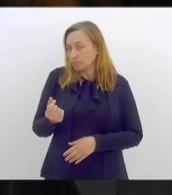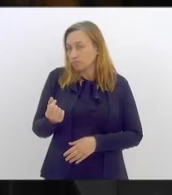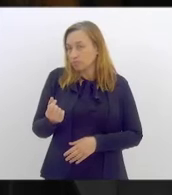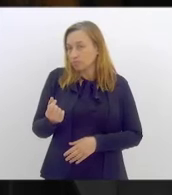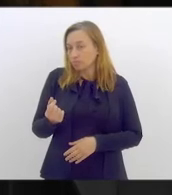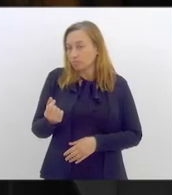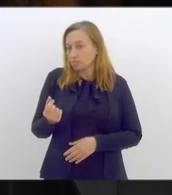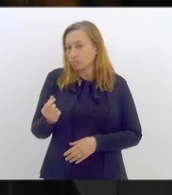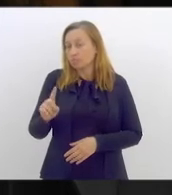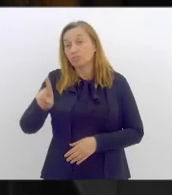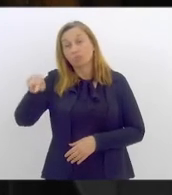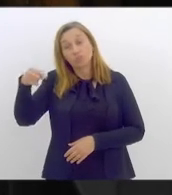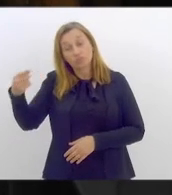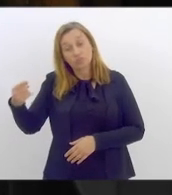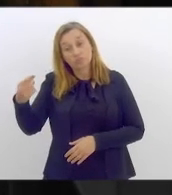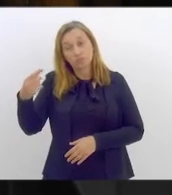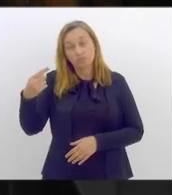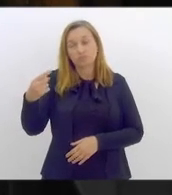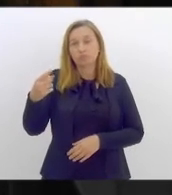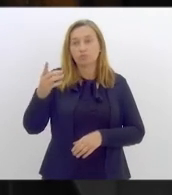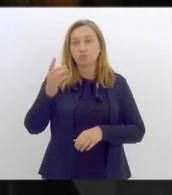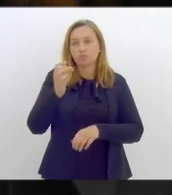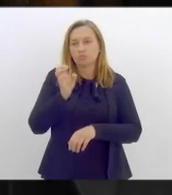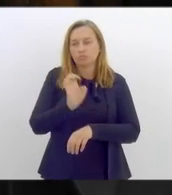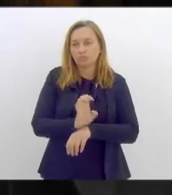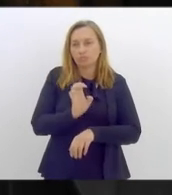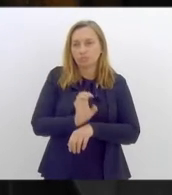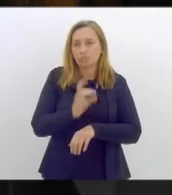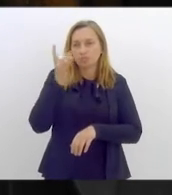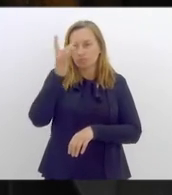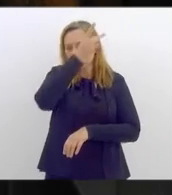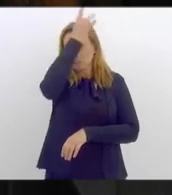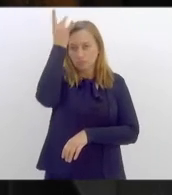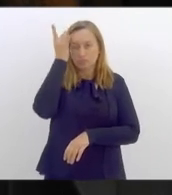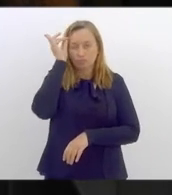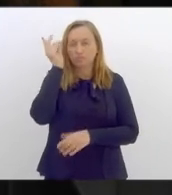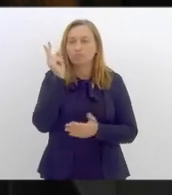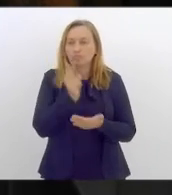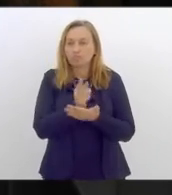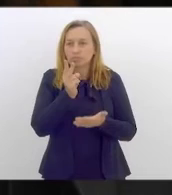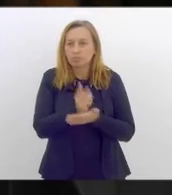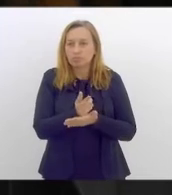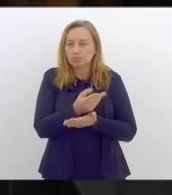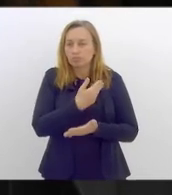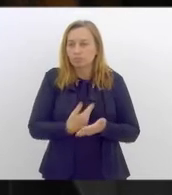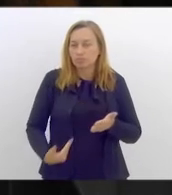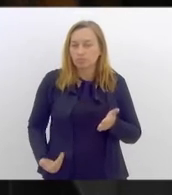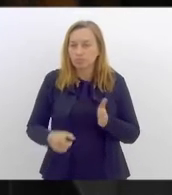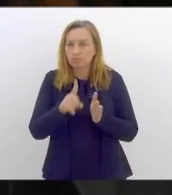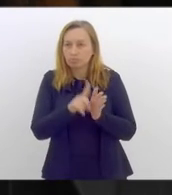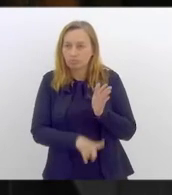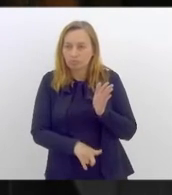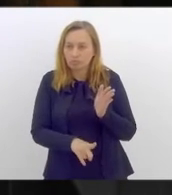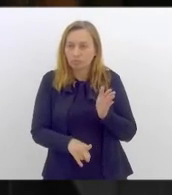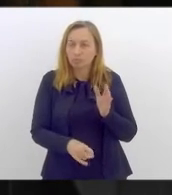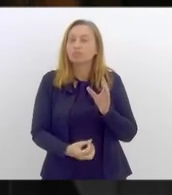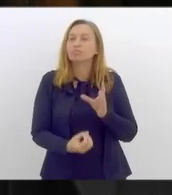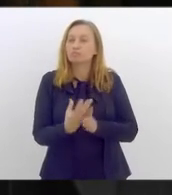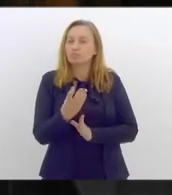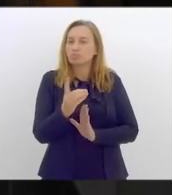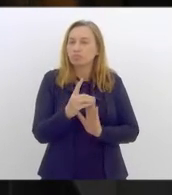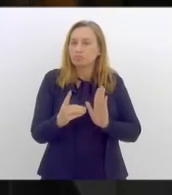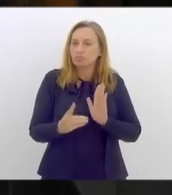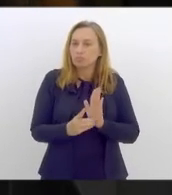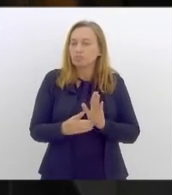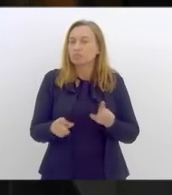Santo e mesmo assim o governador reduziu por decreto também em um